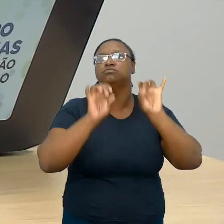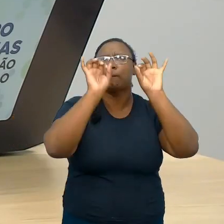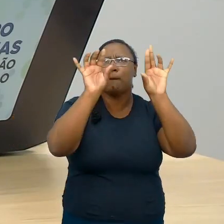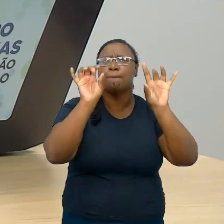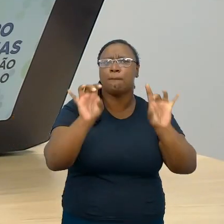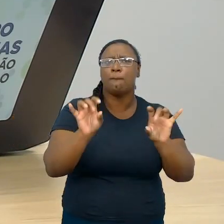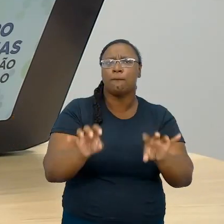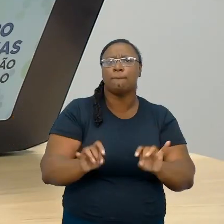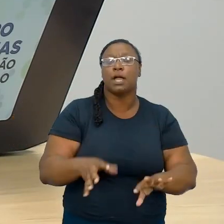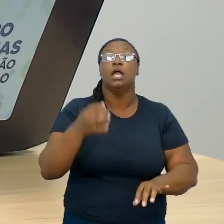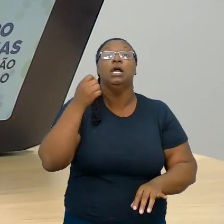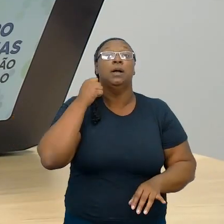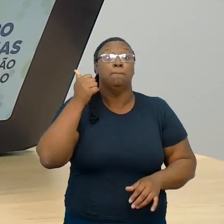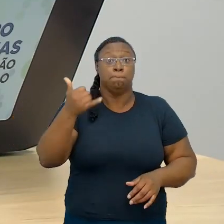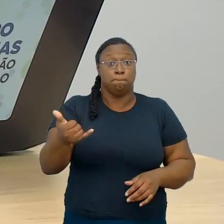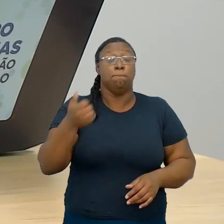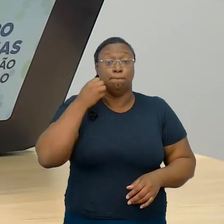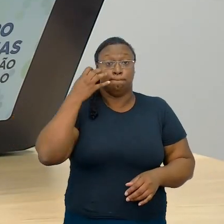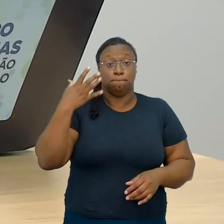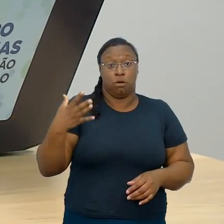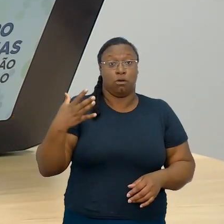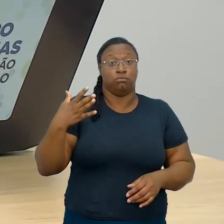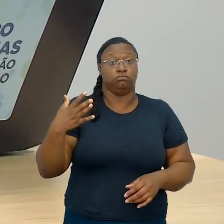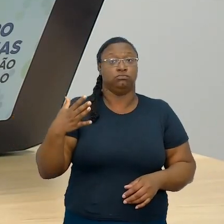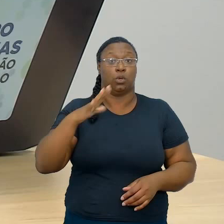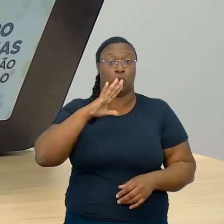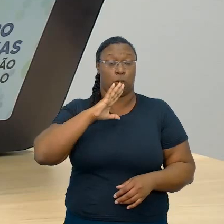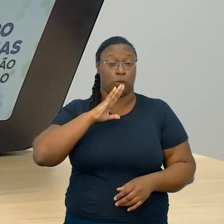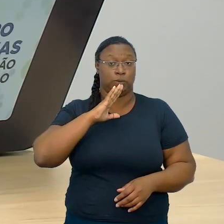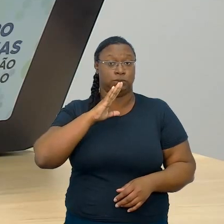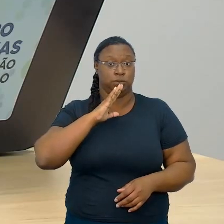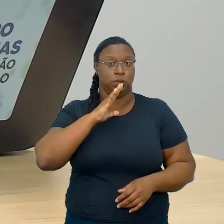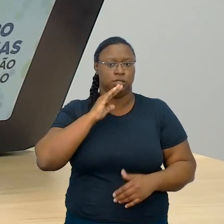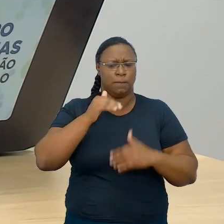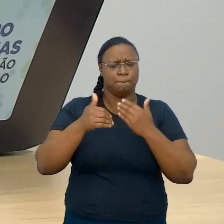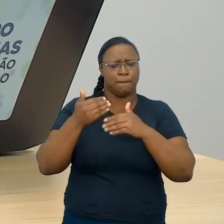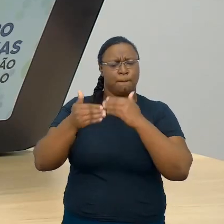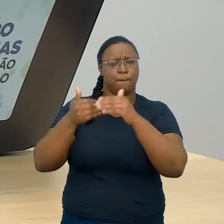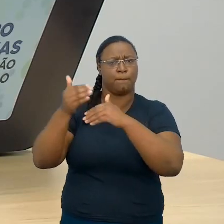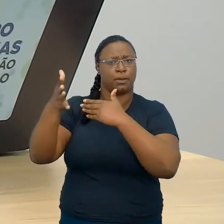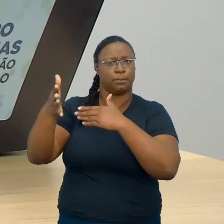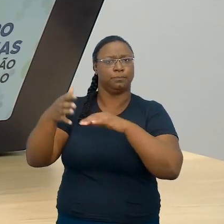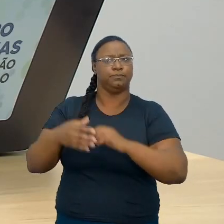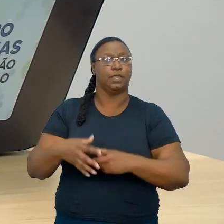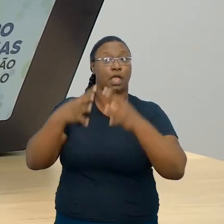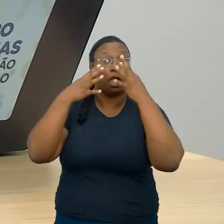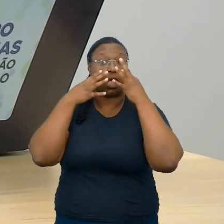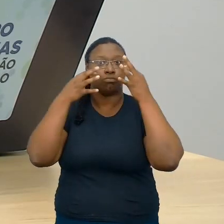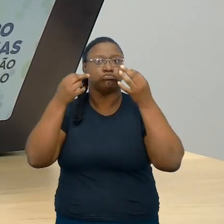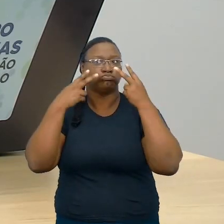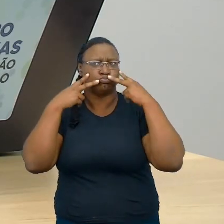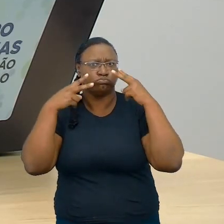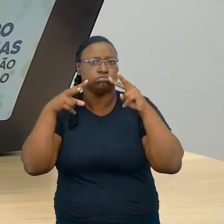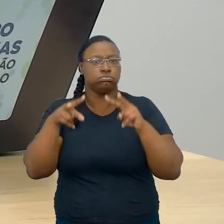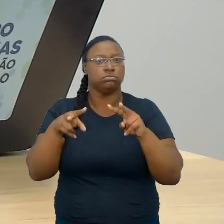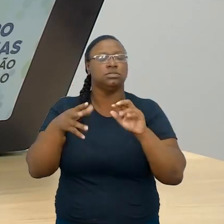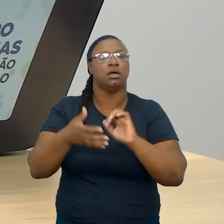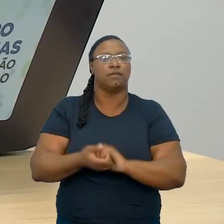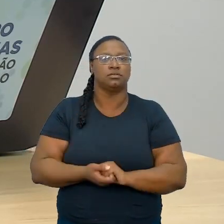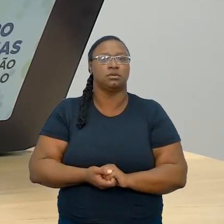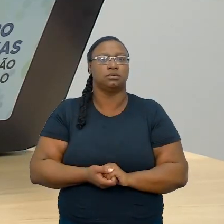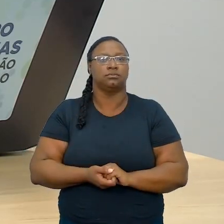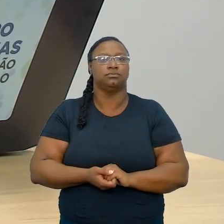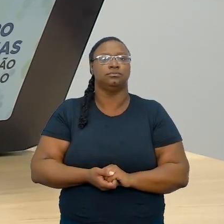de conhecimento, né? Esse conhecimento empírico, né? Que a gente parte a partir de observações, né? Ou seja, você